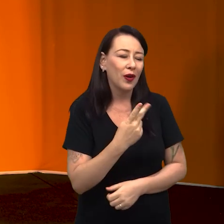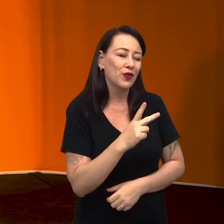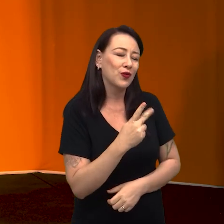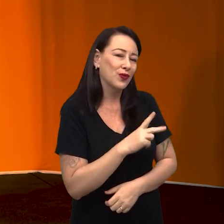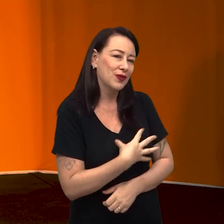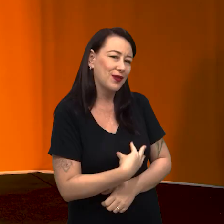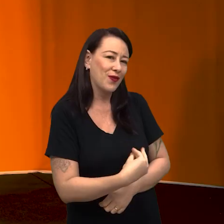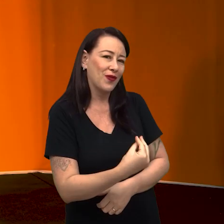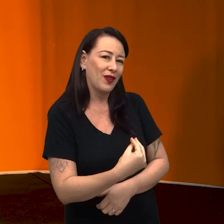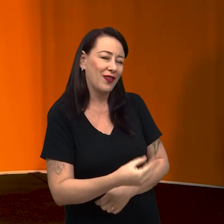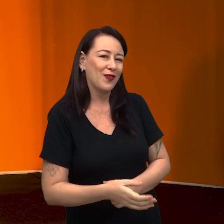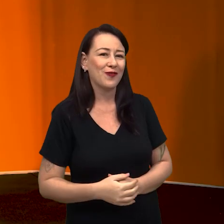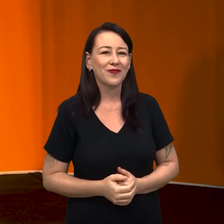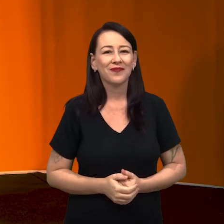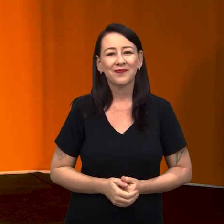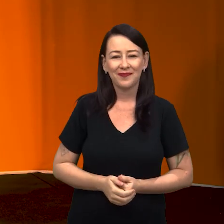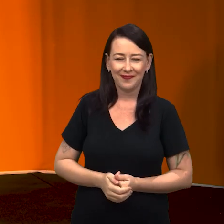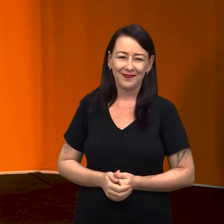bento fio.